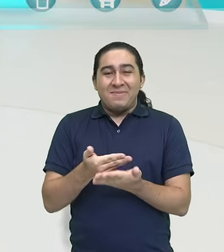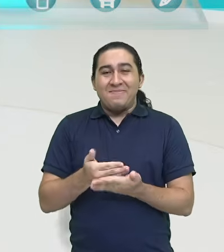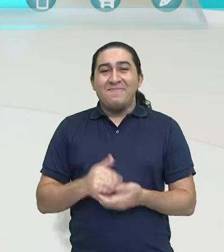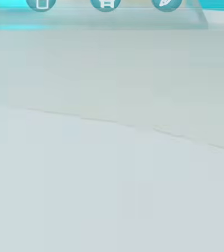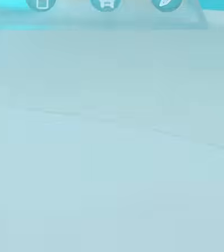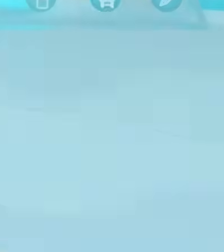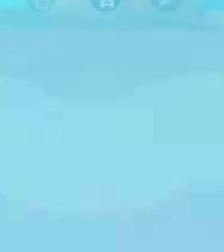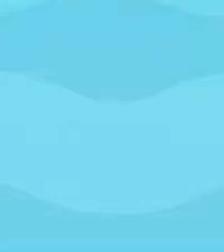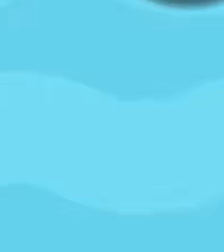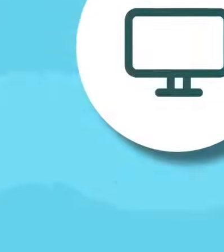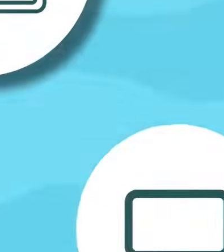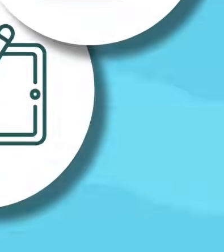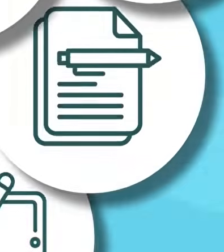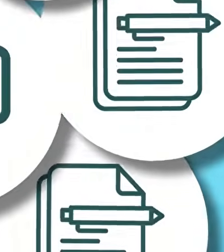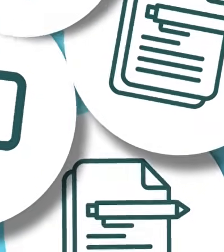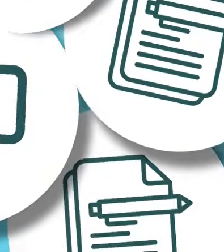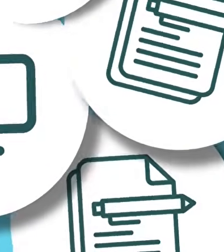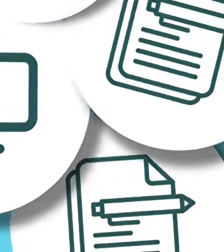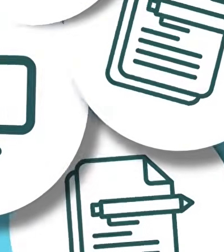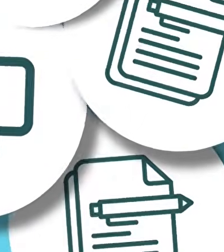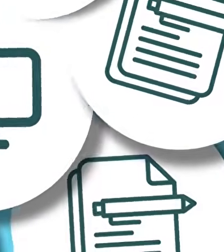aula?